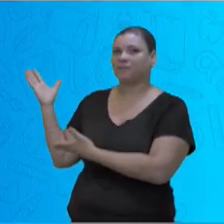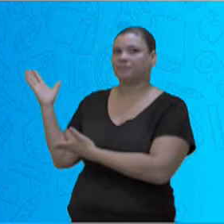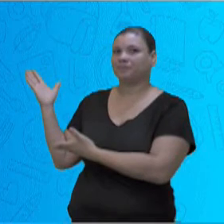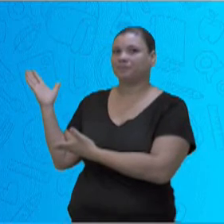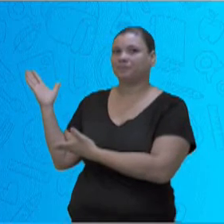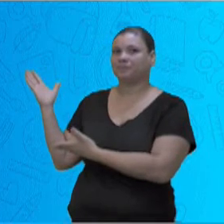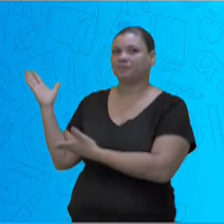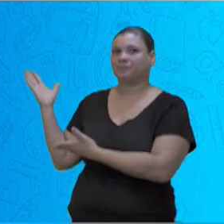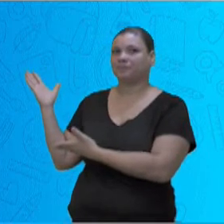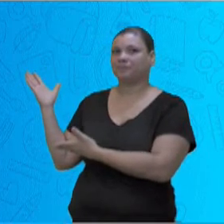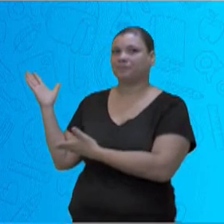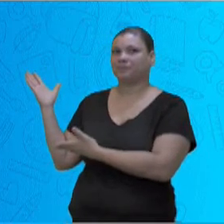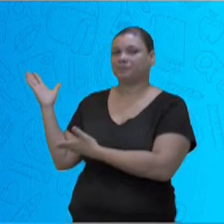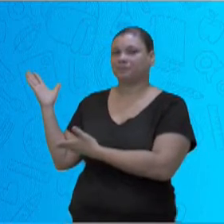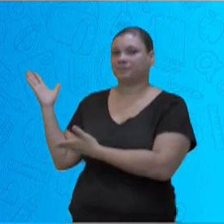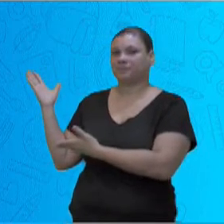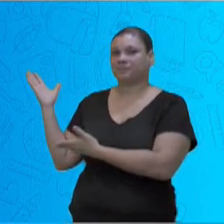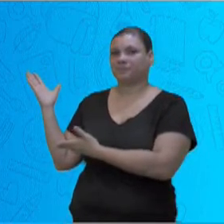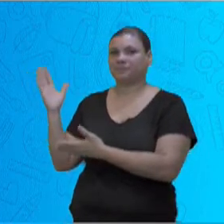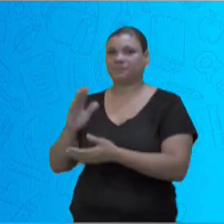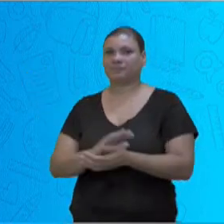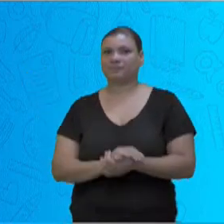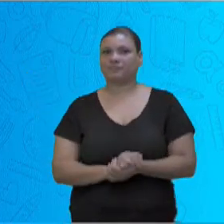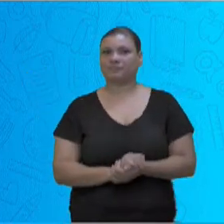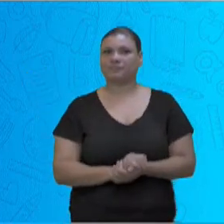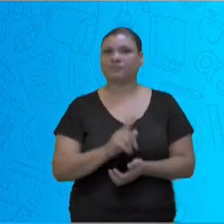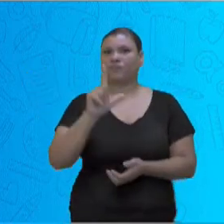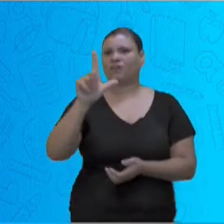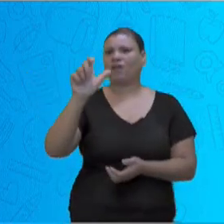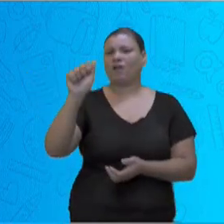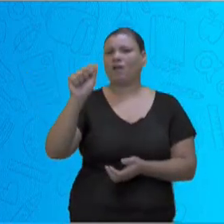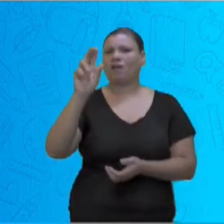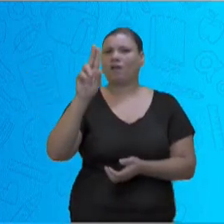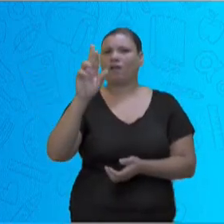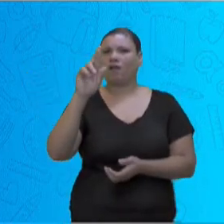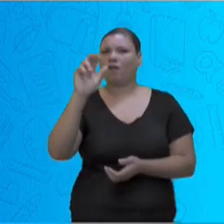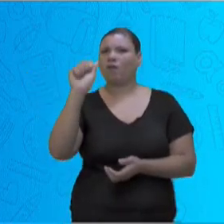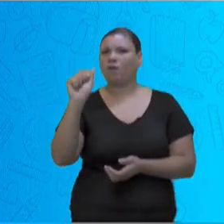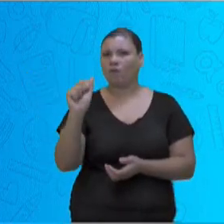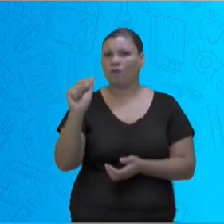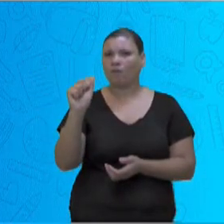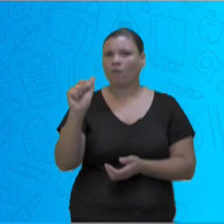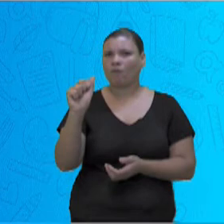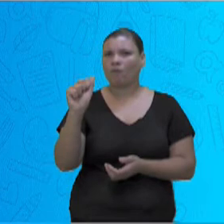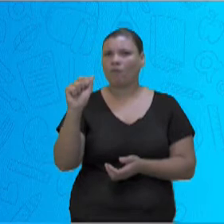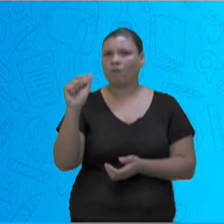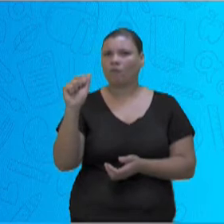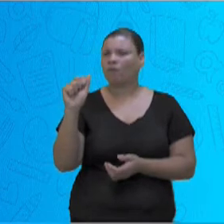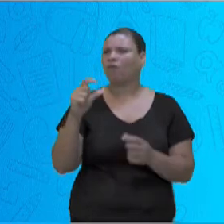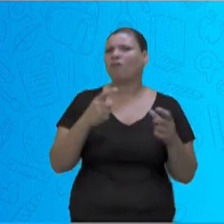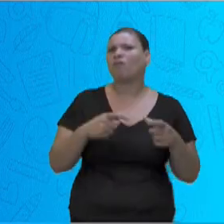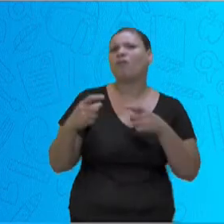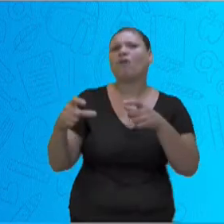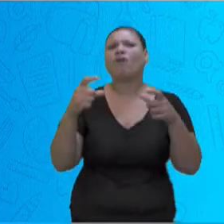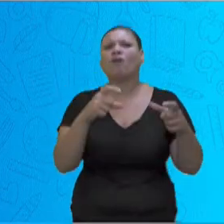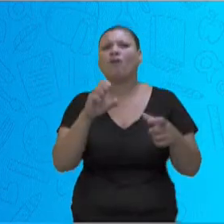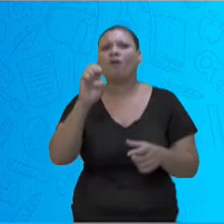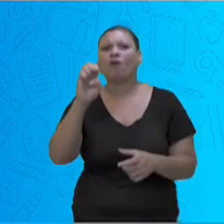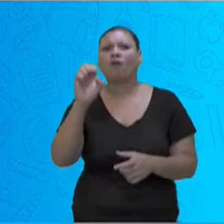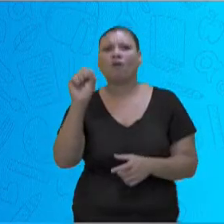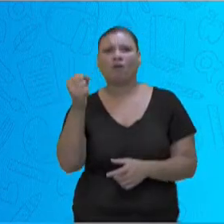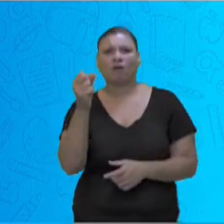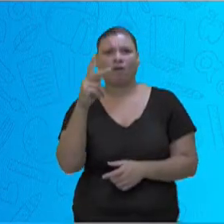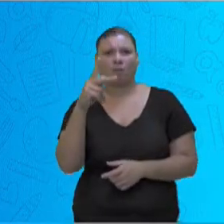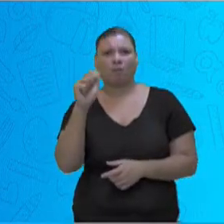asiática. Então, is Laura, a Laura, né? Vamos colocar Spanish, espanhola. E aqui nós temos